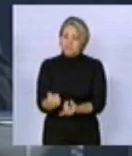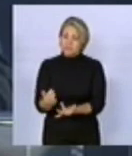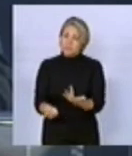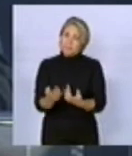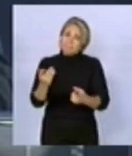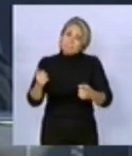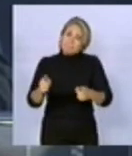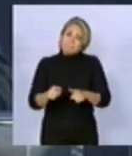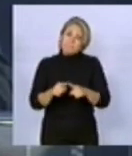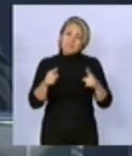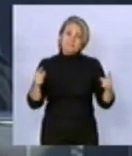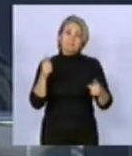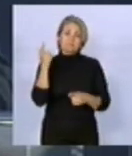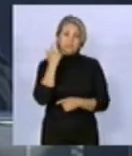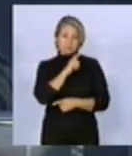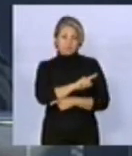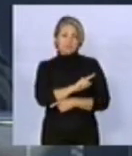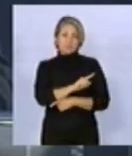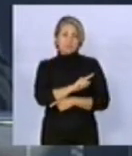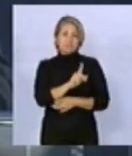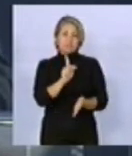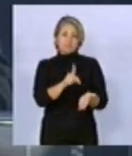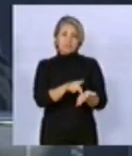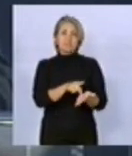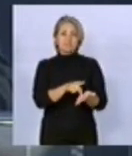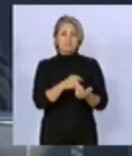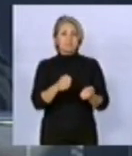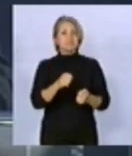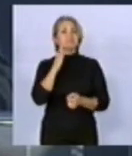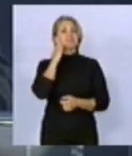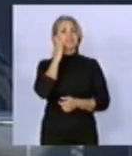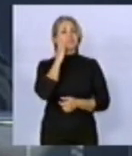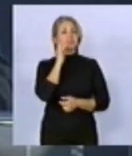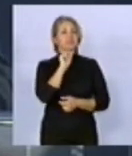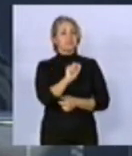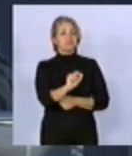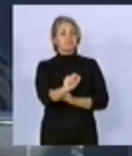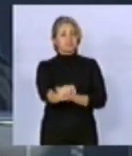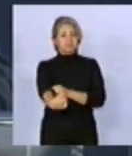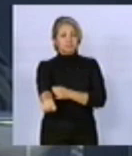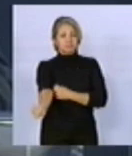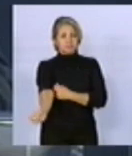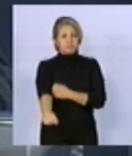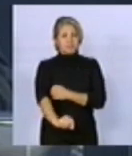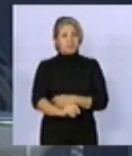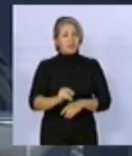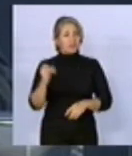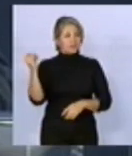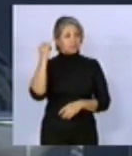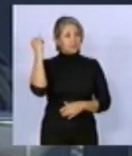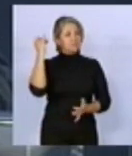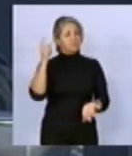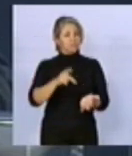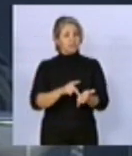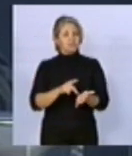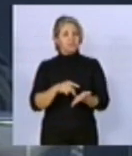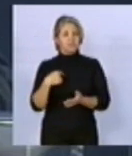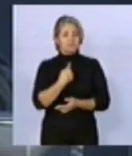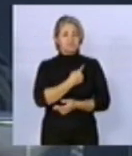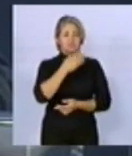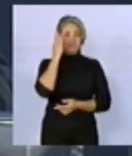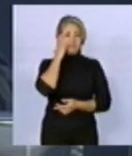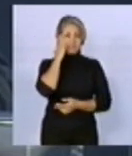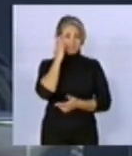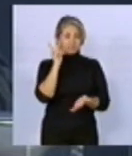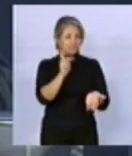pra isso nós precisamos ver considerar elevar em considerarem muito importante a gente considerar as